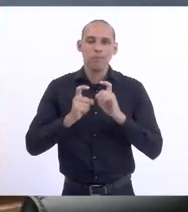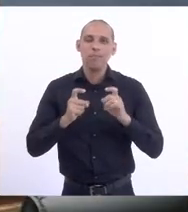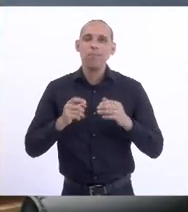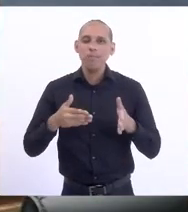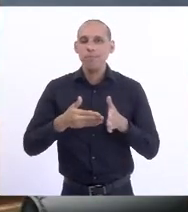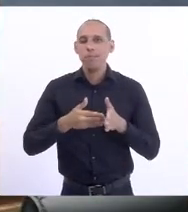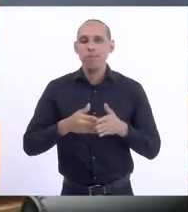Tchau.